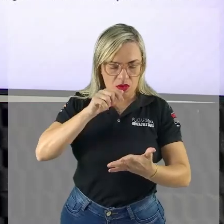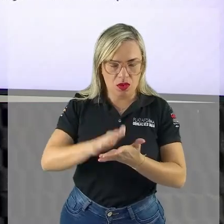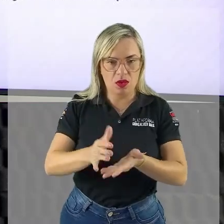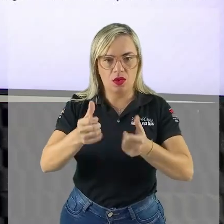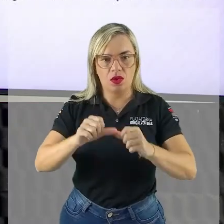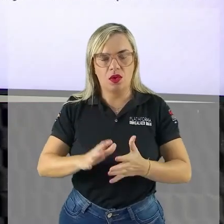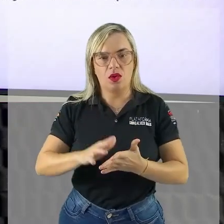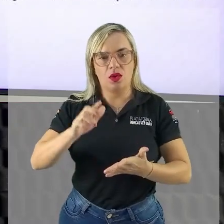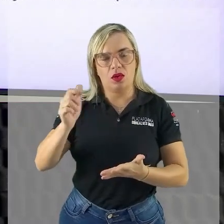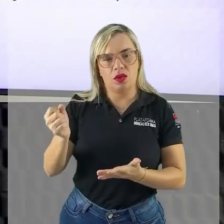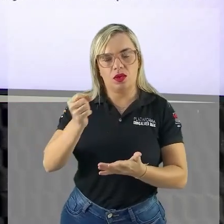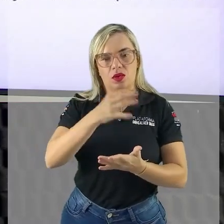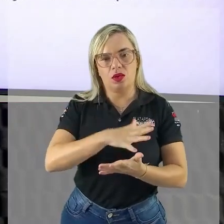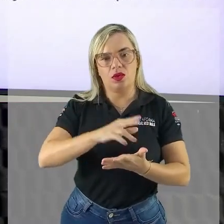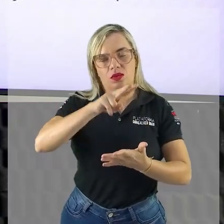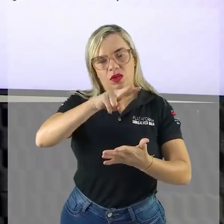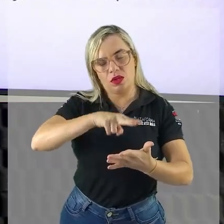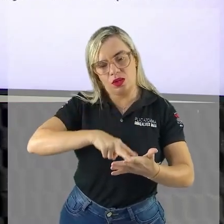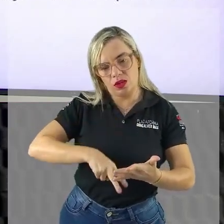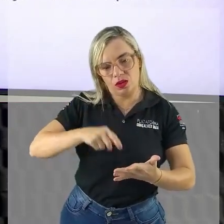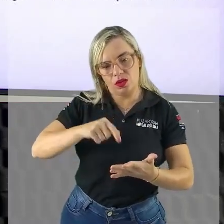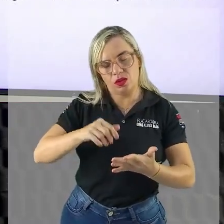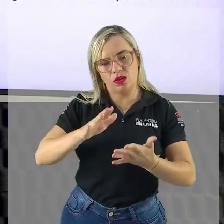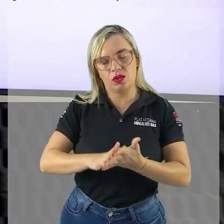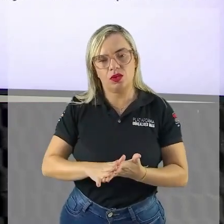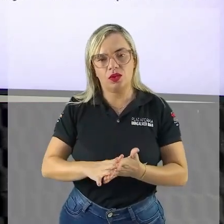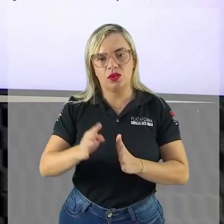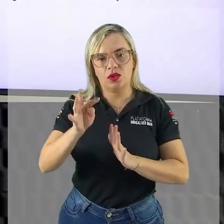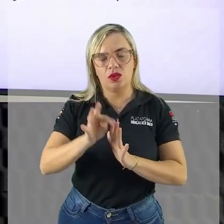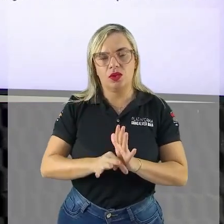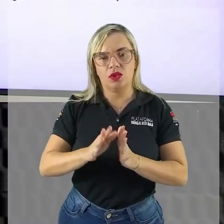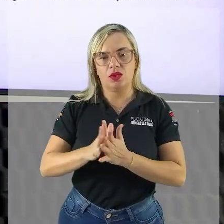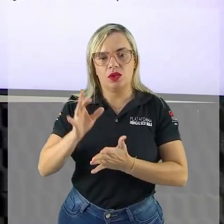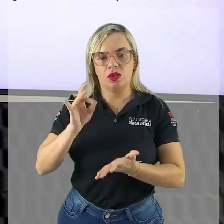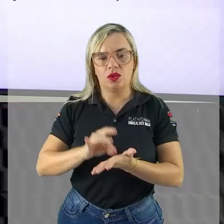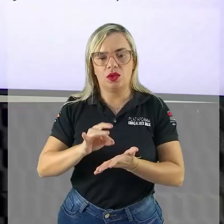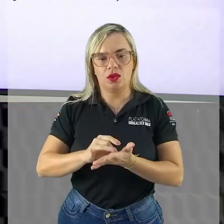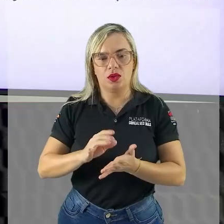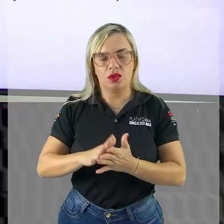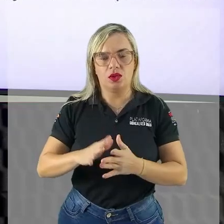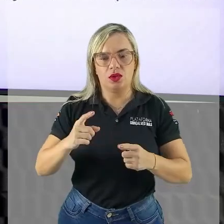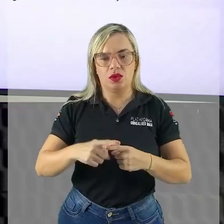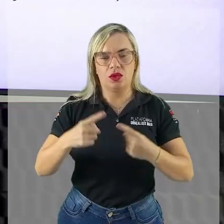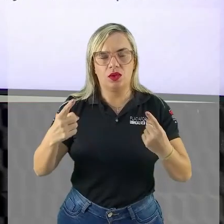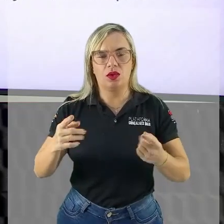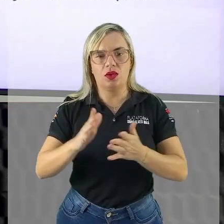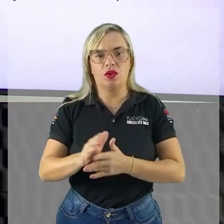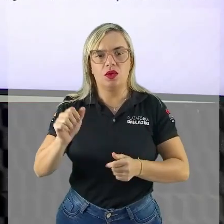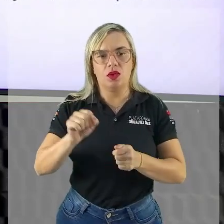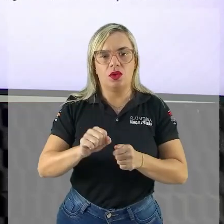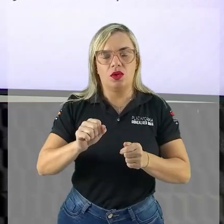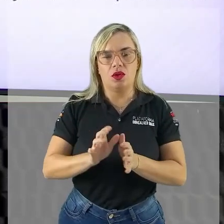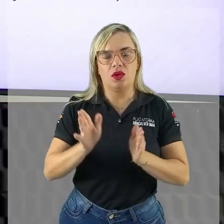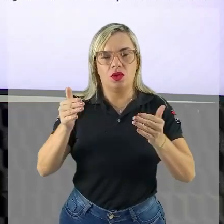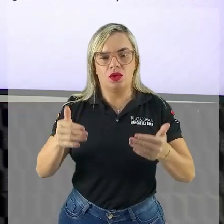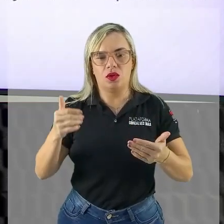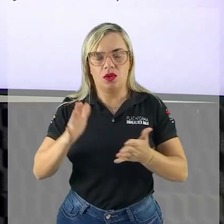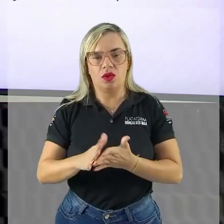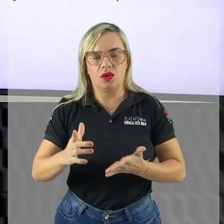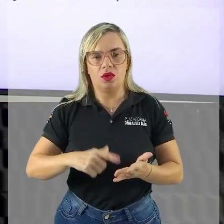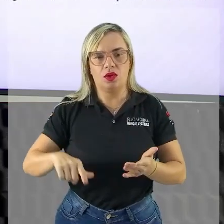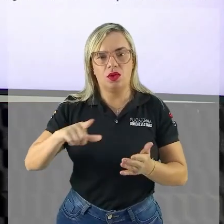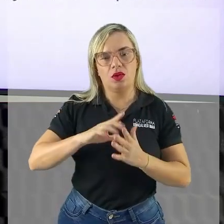da releitura do seu texto original. Beleza, gente? Tranquilo? Mas eu faço uma observação, tá? Por mais